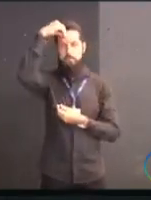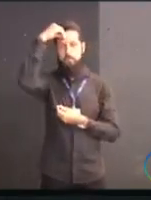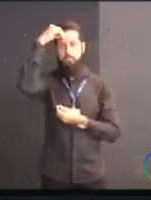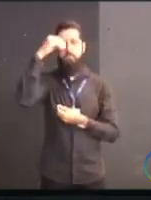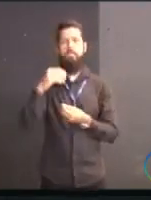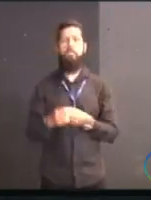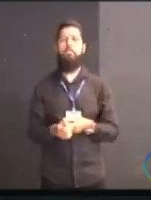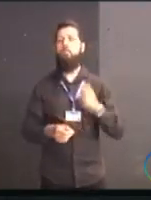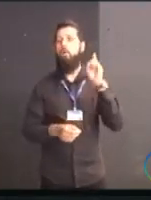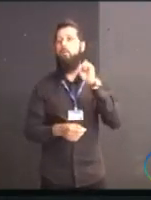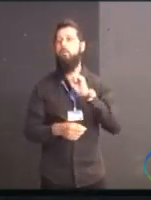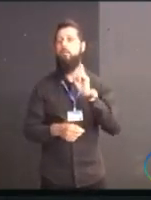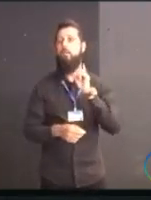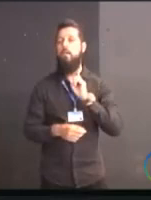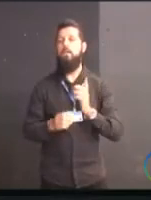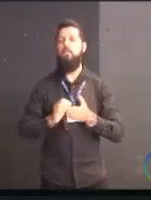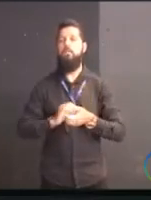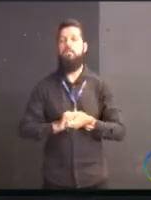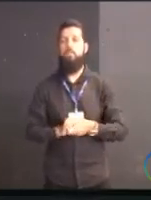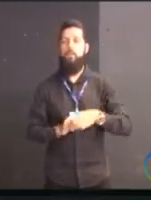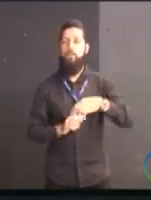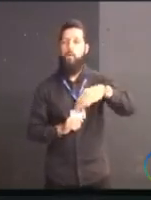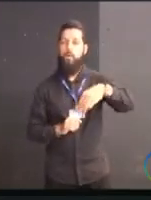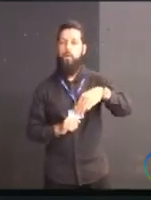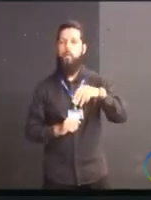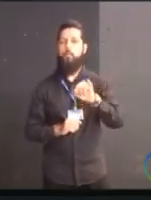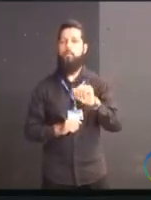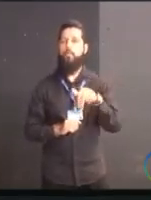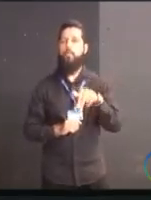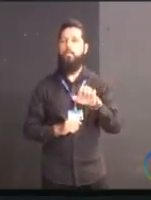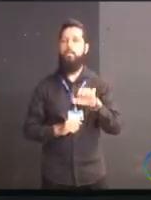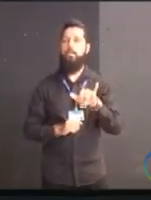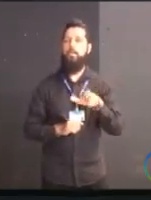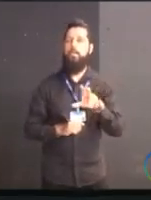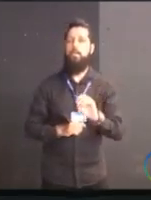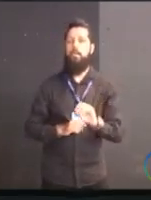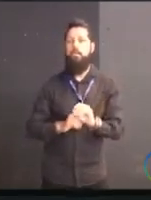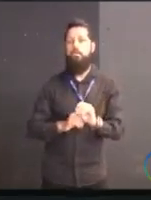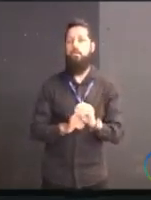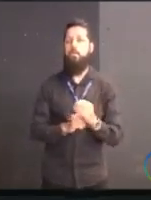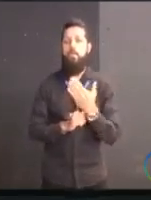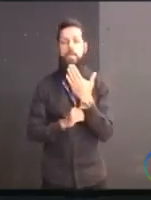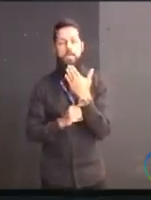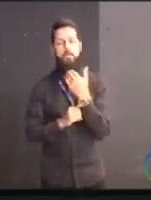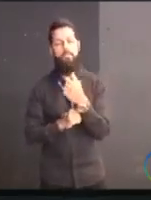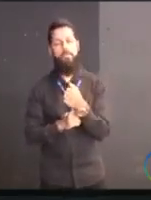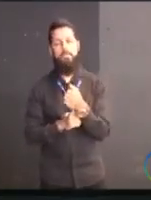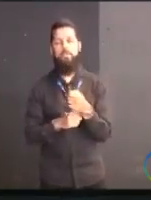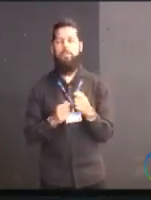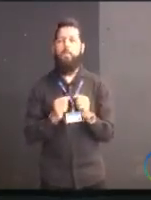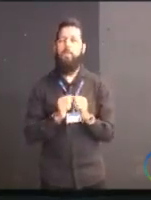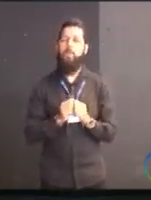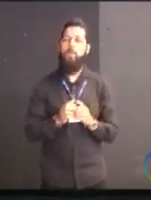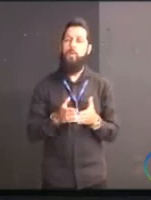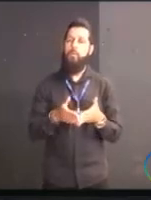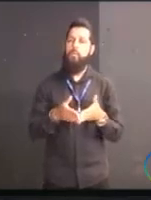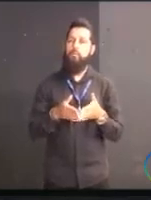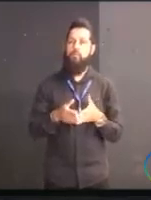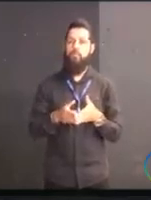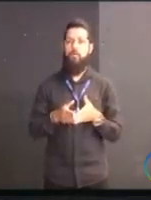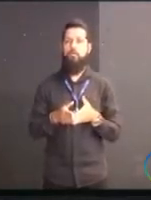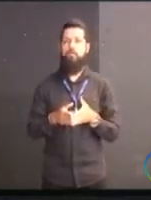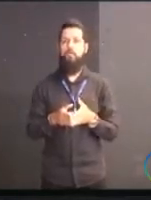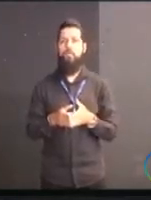pede: Peralva, meu nego, não publique este artigo no Espírita Mineiro, porque Emmanuel